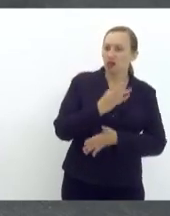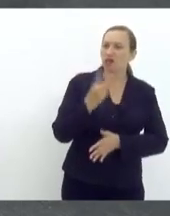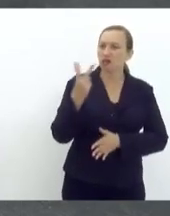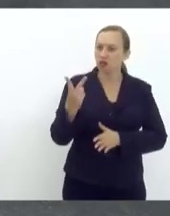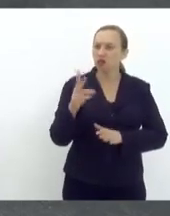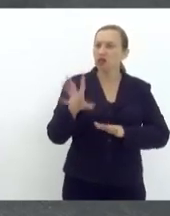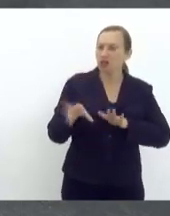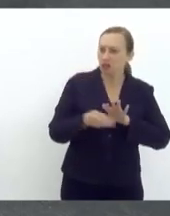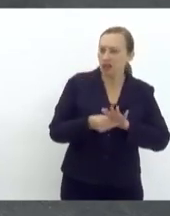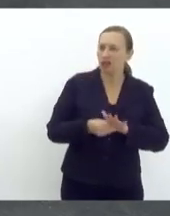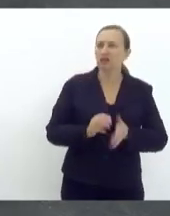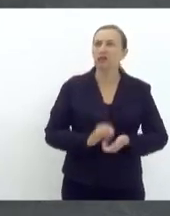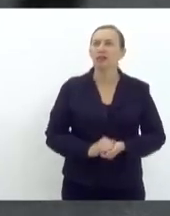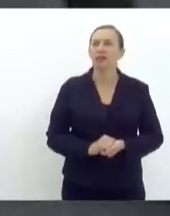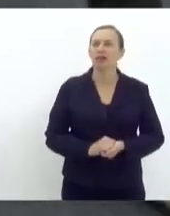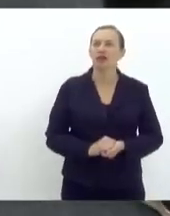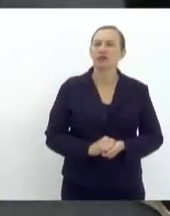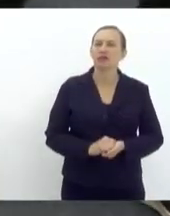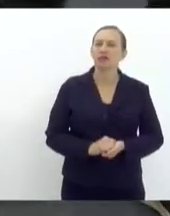duas emendas